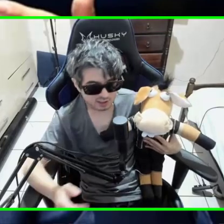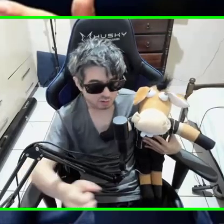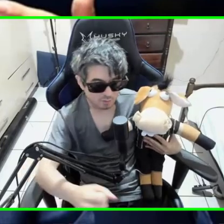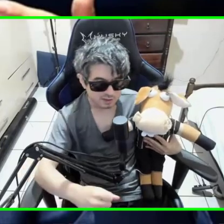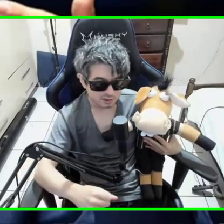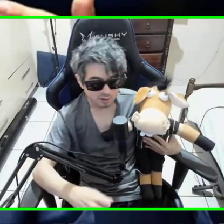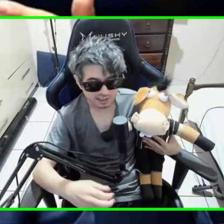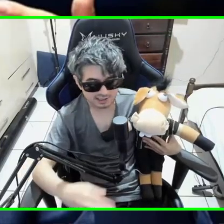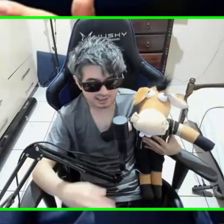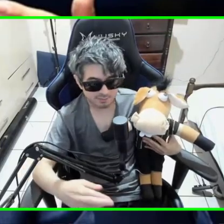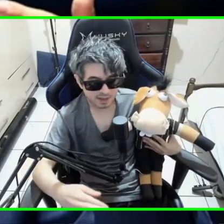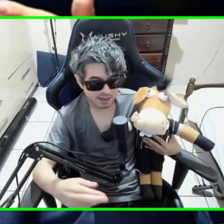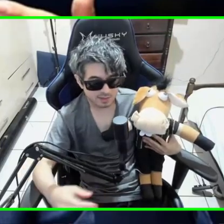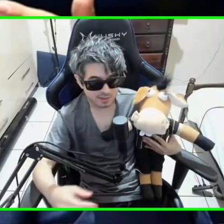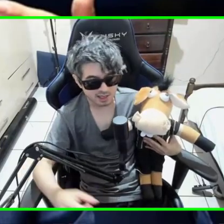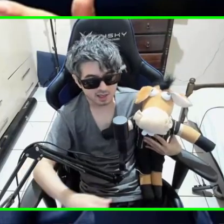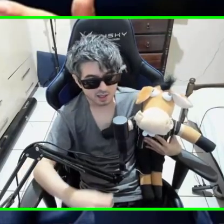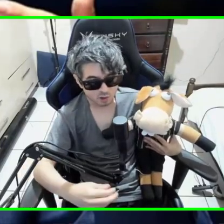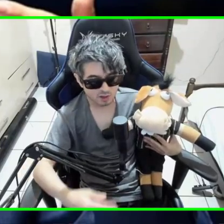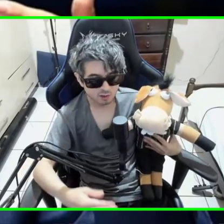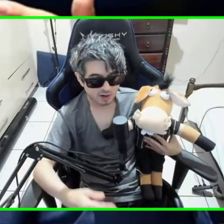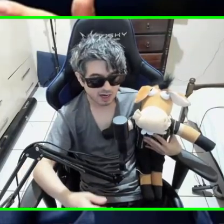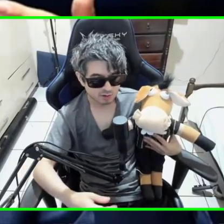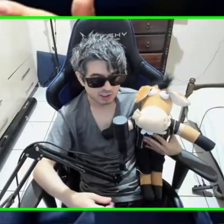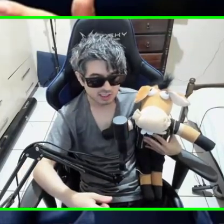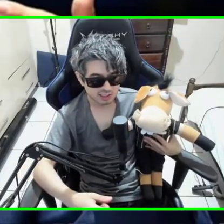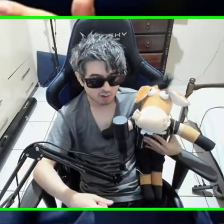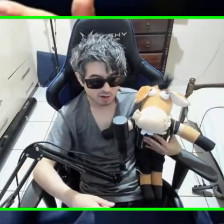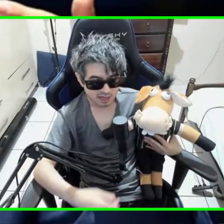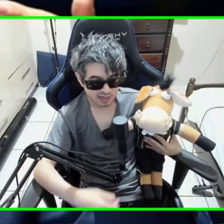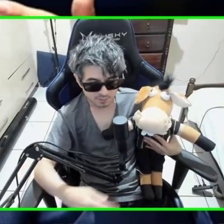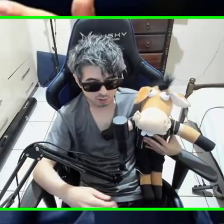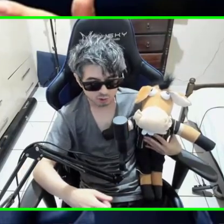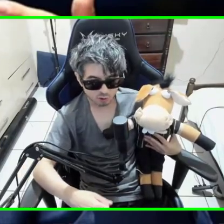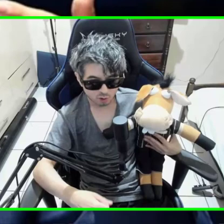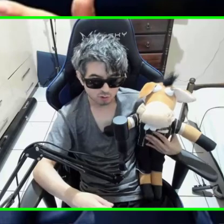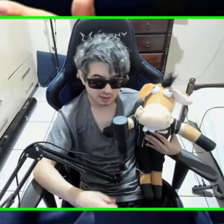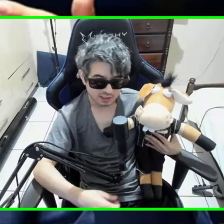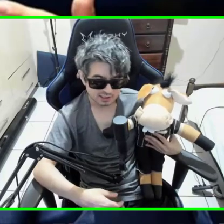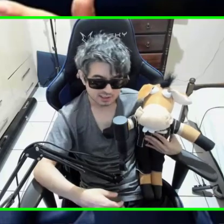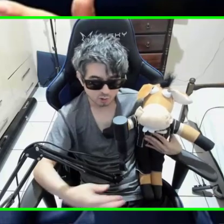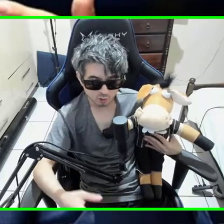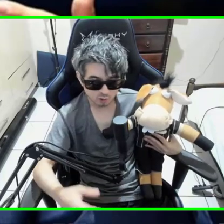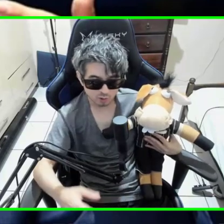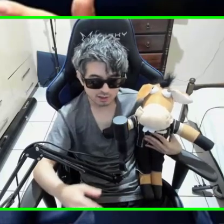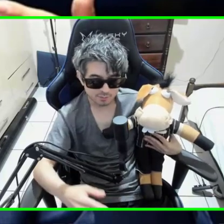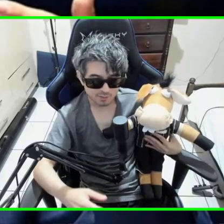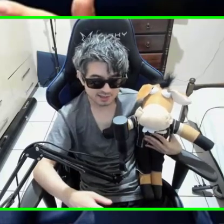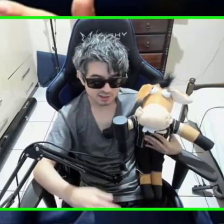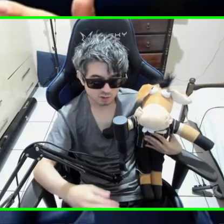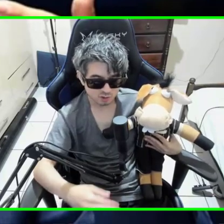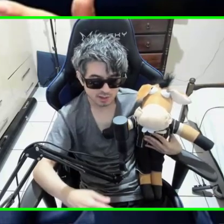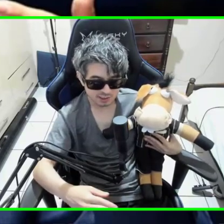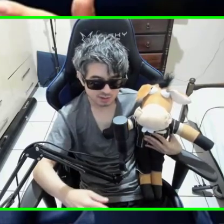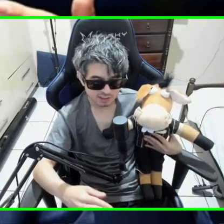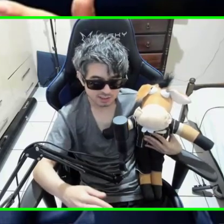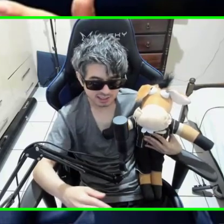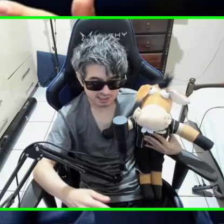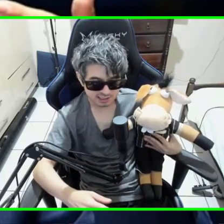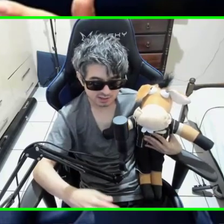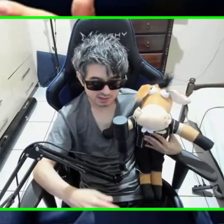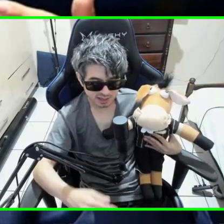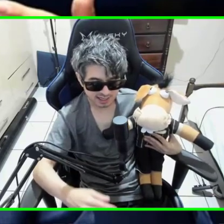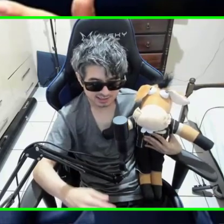E finalmente começou a CPMI. E o Eduardo Girão abriu o jogo e disse tudo o que pensa sobre as